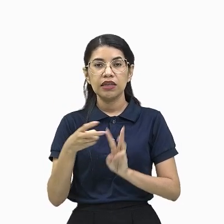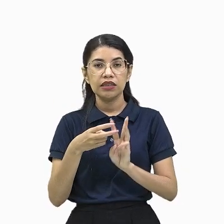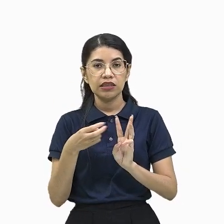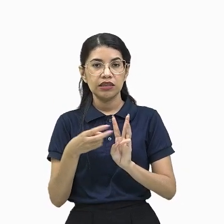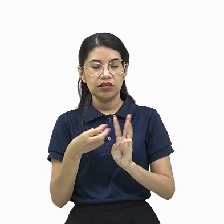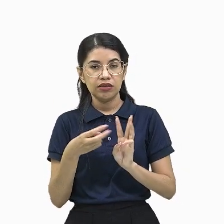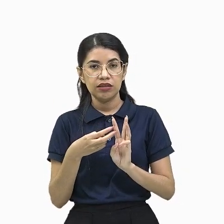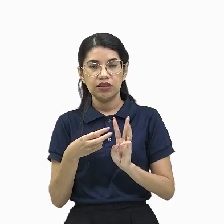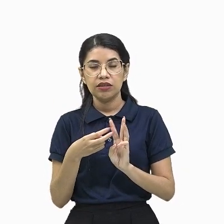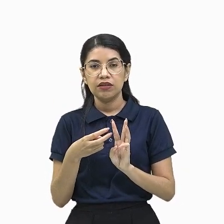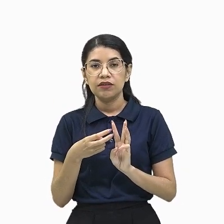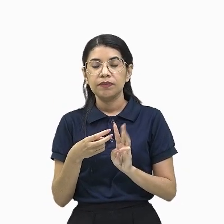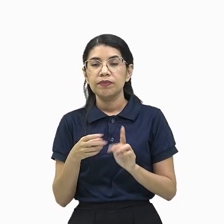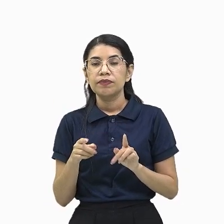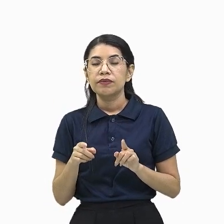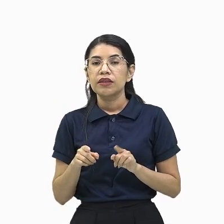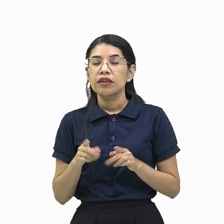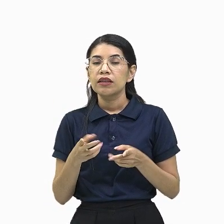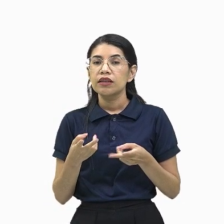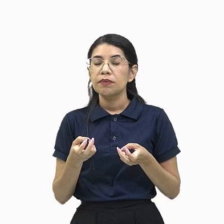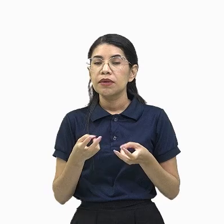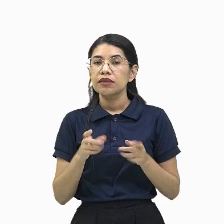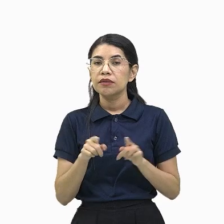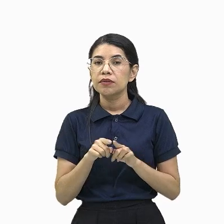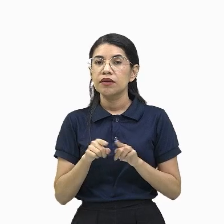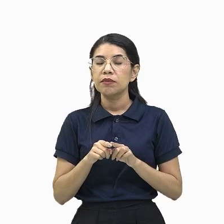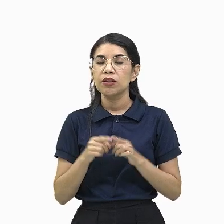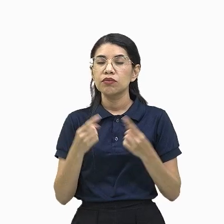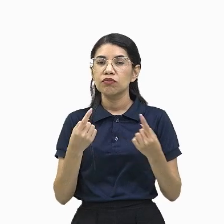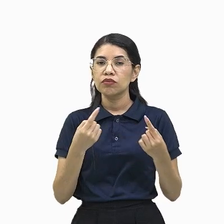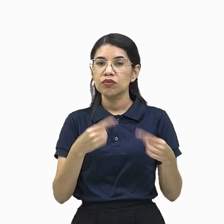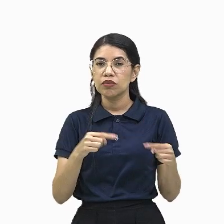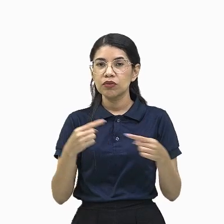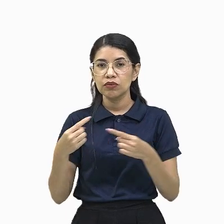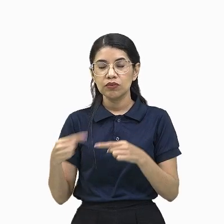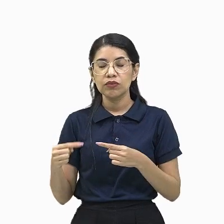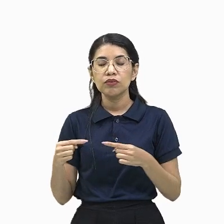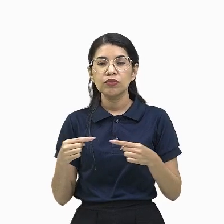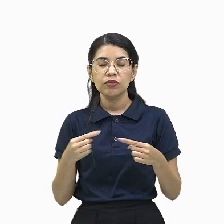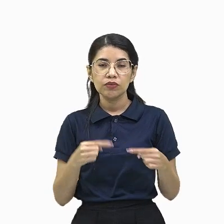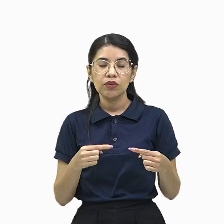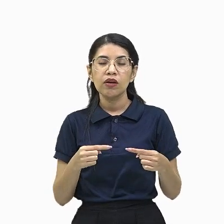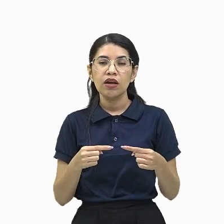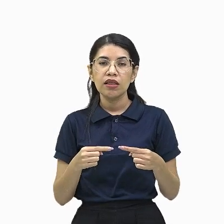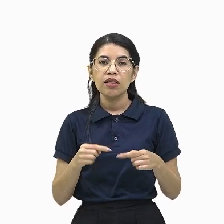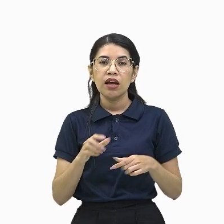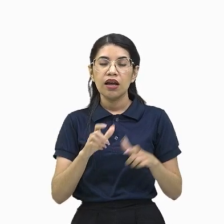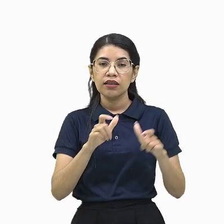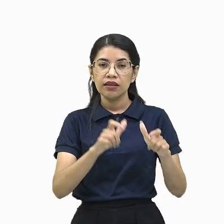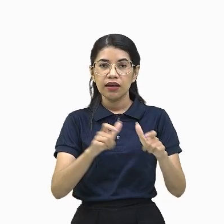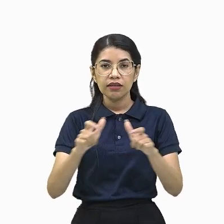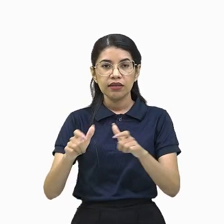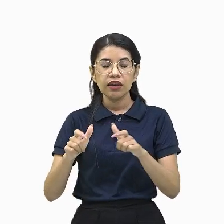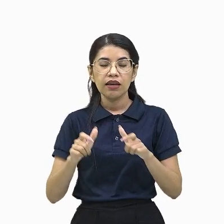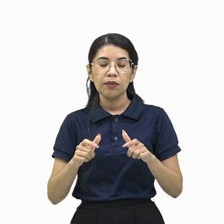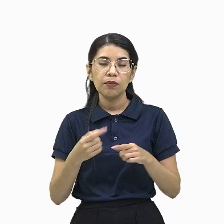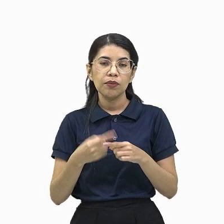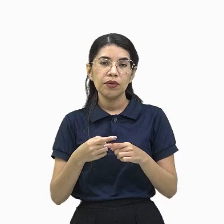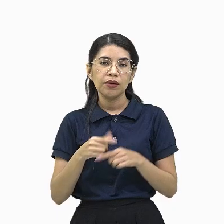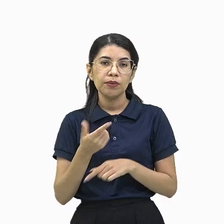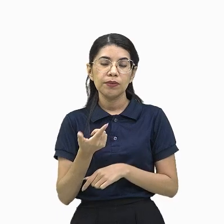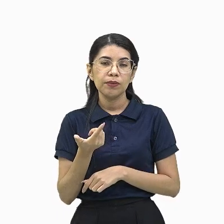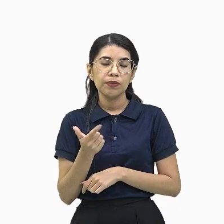indígenas, e aí a gente observa esses conflitos com relação à terra, né? Até mesmo porque a gente não tem